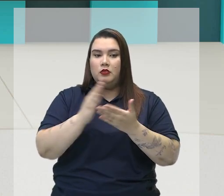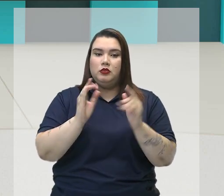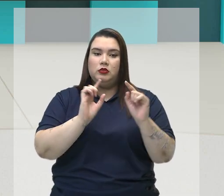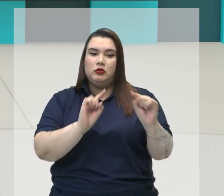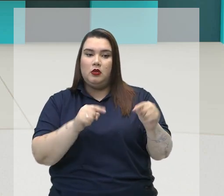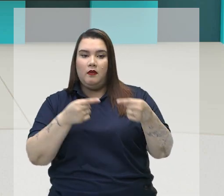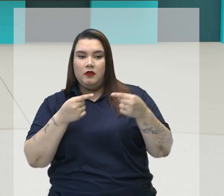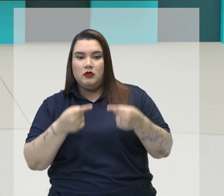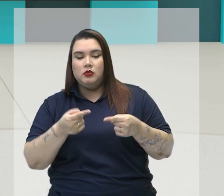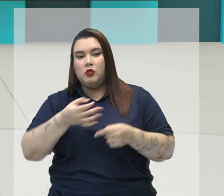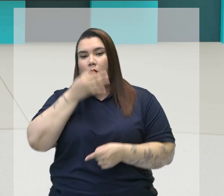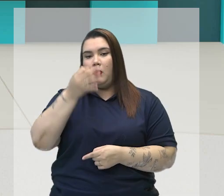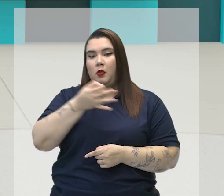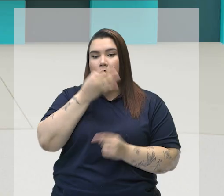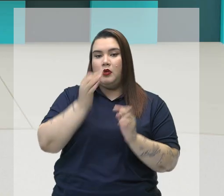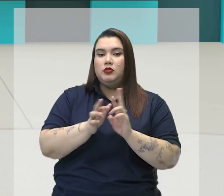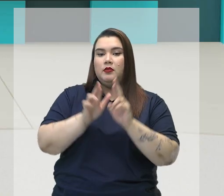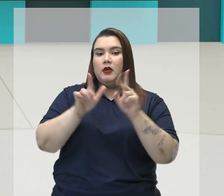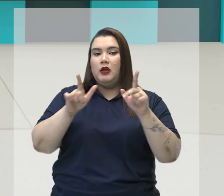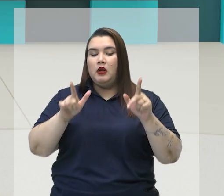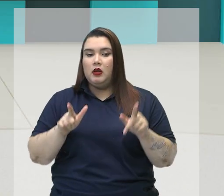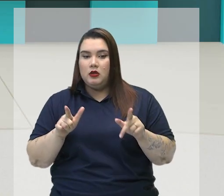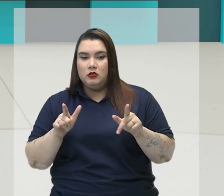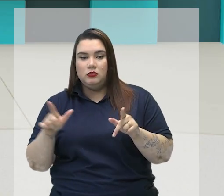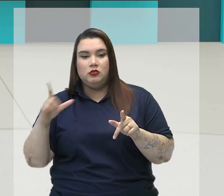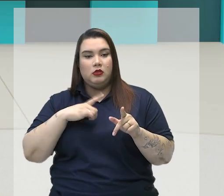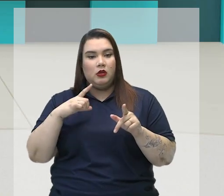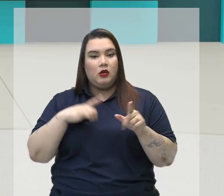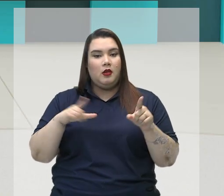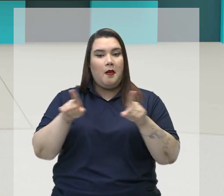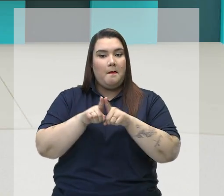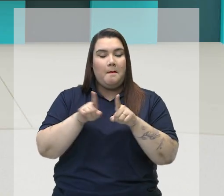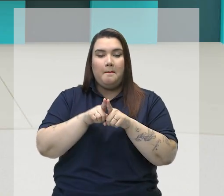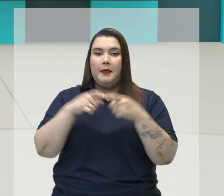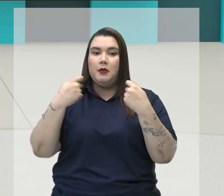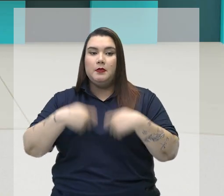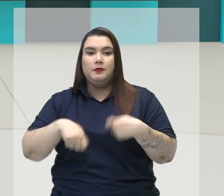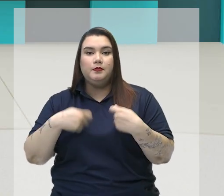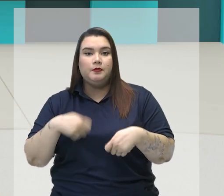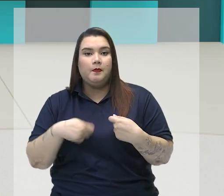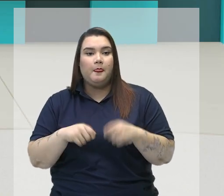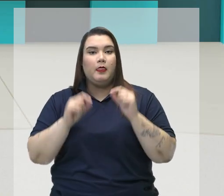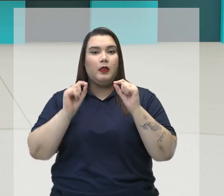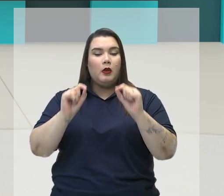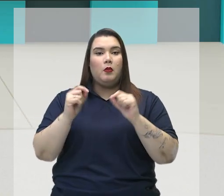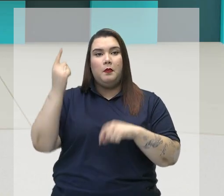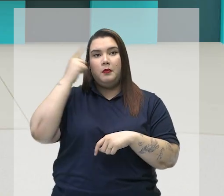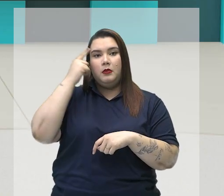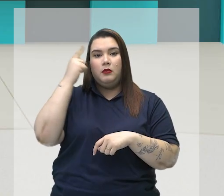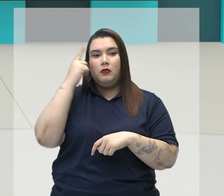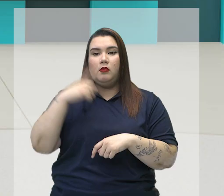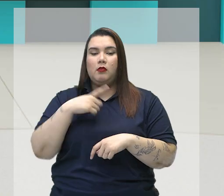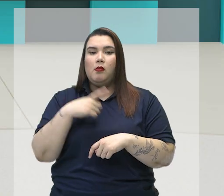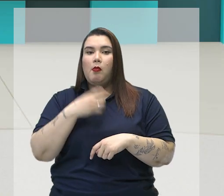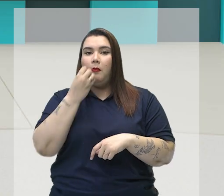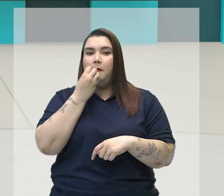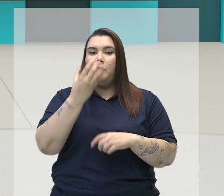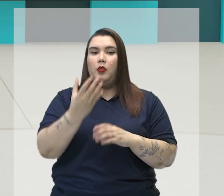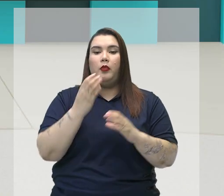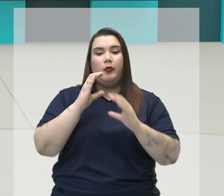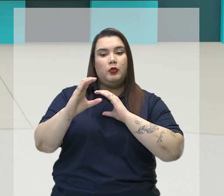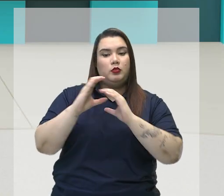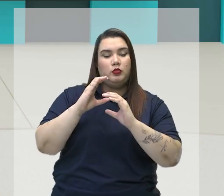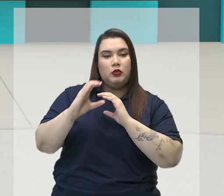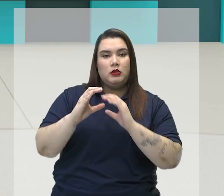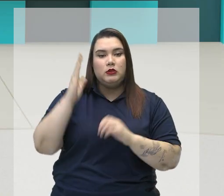desafios, opiniões diferentes. Então, tem aqui também a necessidade de pensar em ter uma boa comunicação,